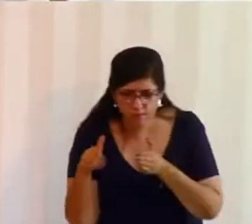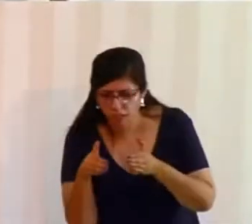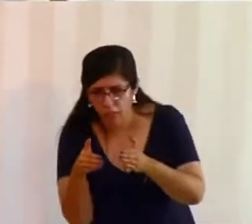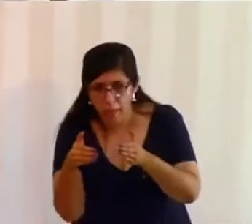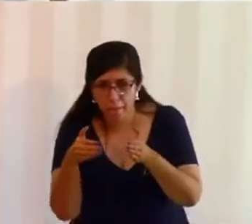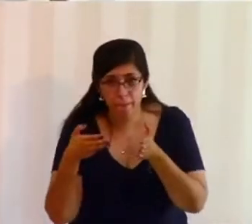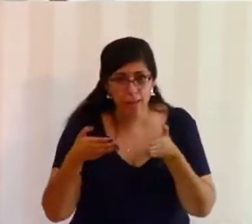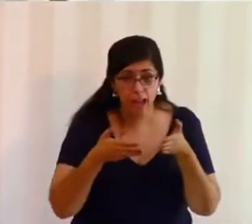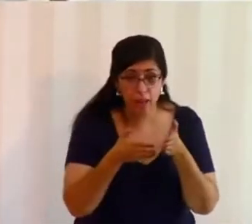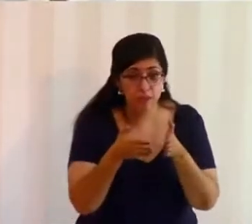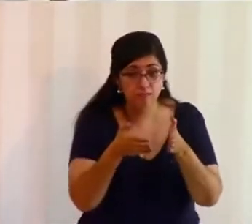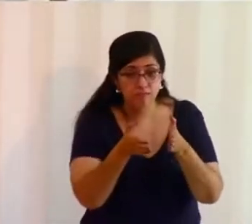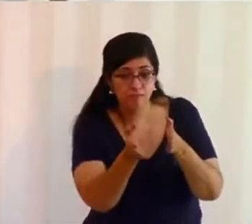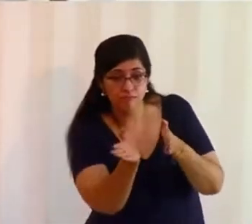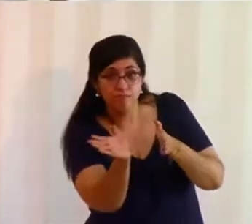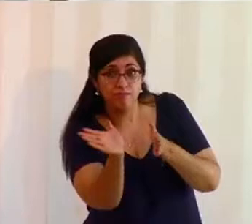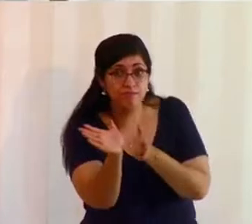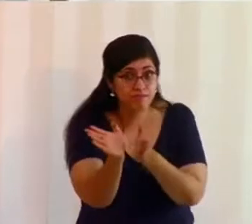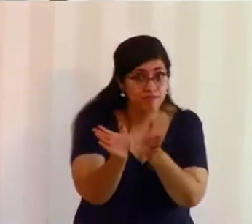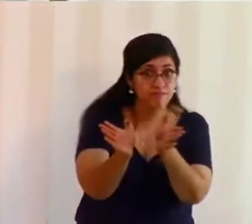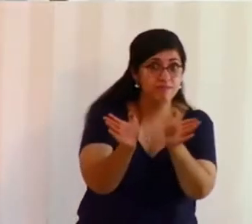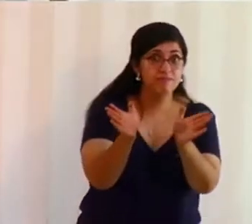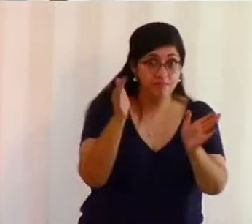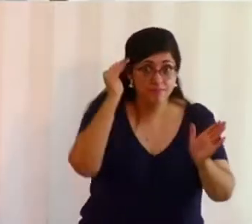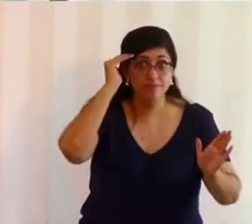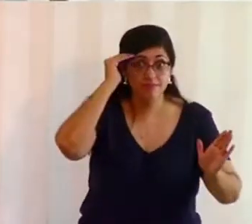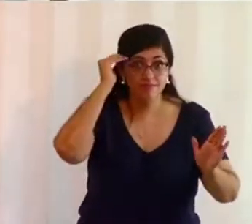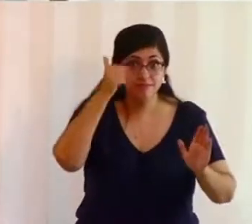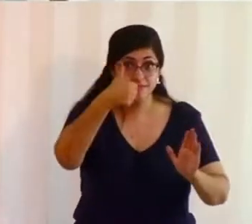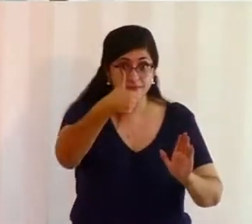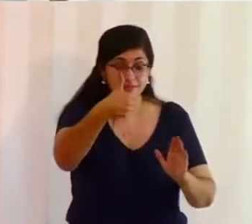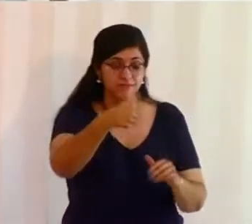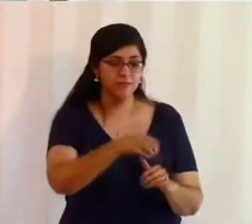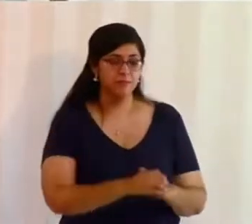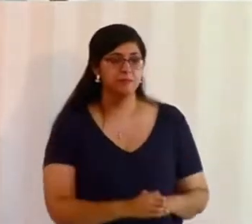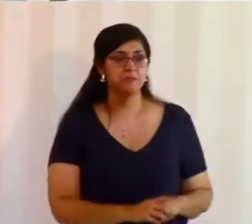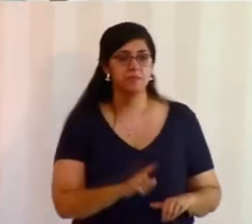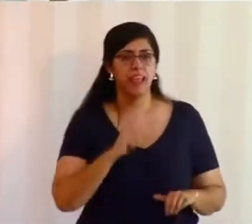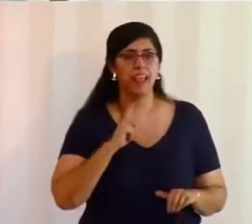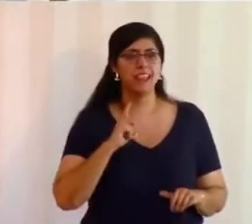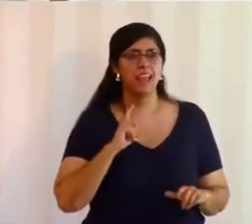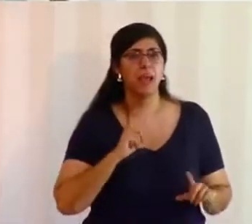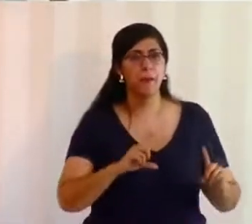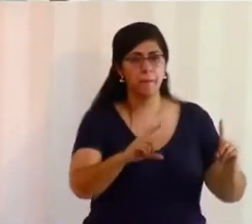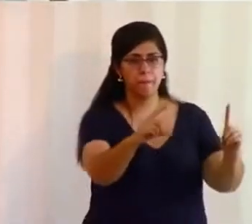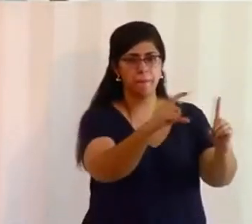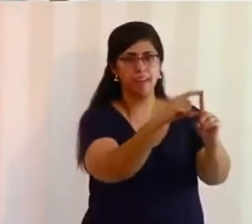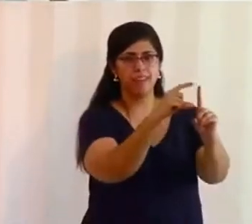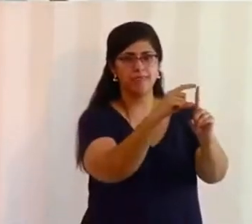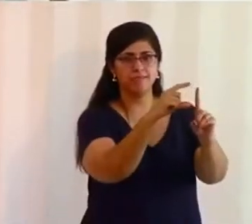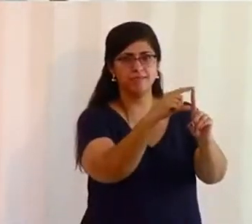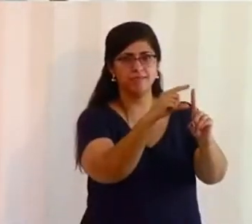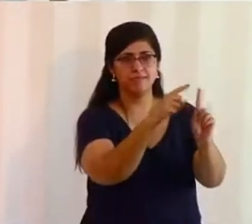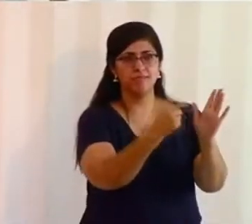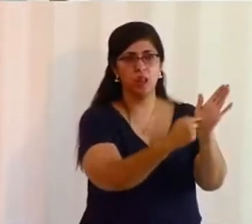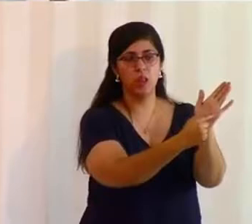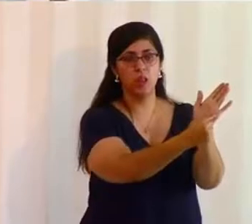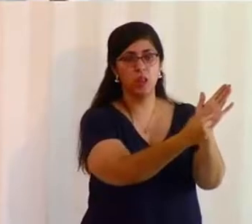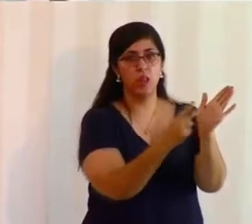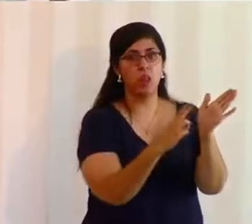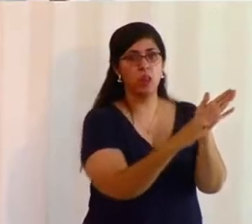uma bifurcação, por isso que talvez o papai e a mamãe vai te ajudar, e vai ter uma plaquinha numa dessas estradas escrito assim,